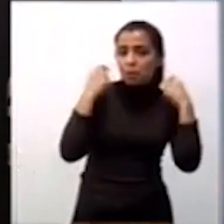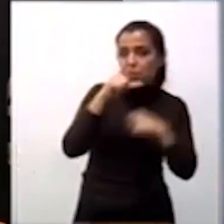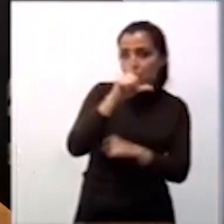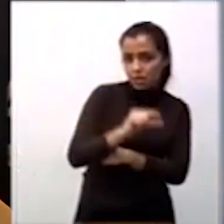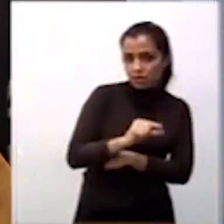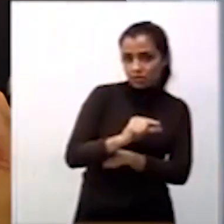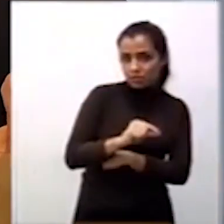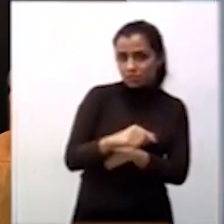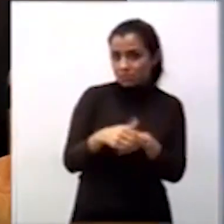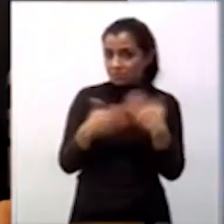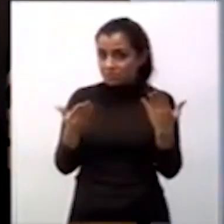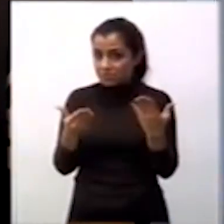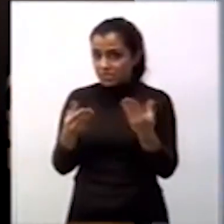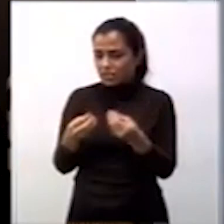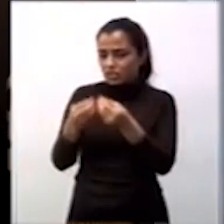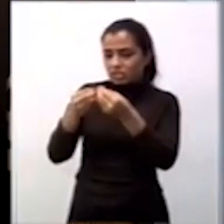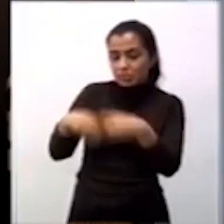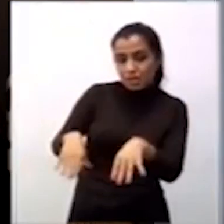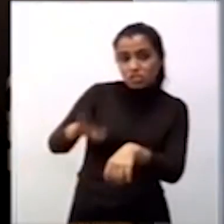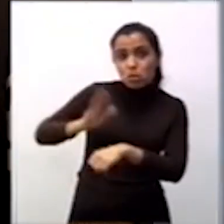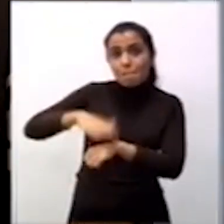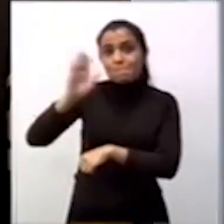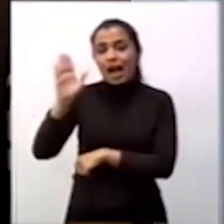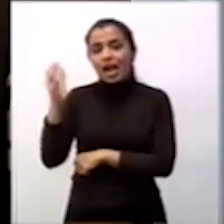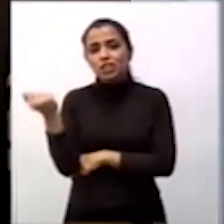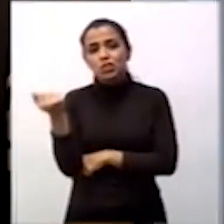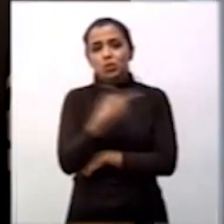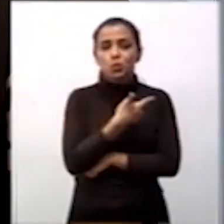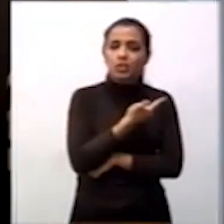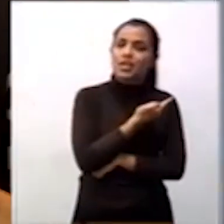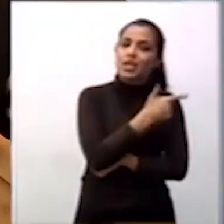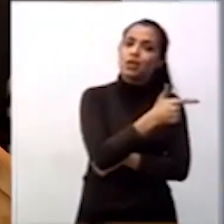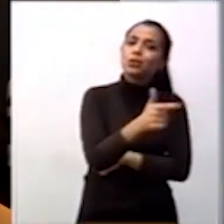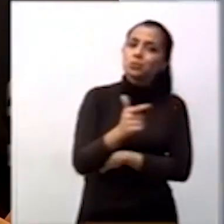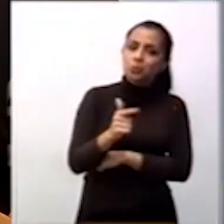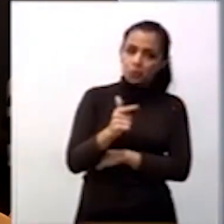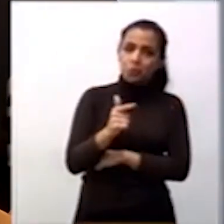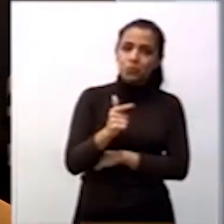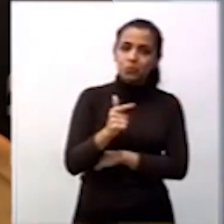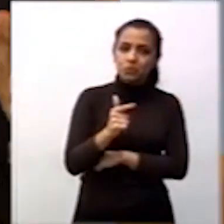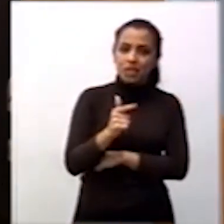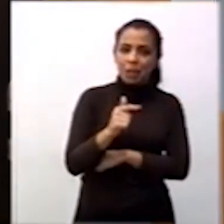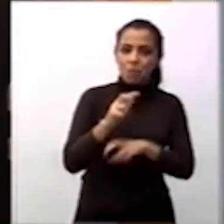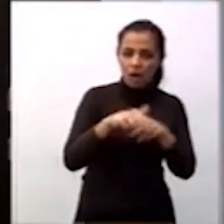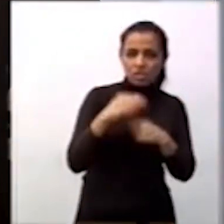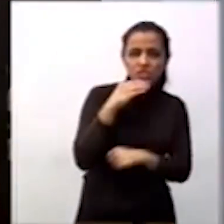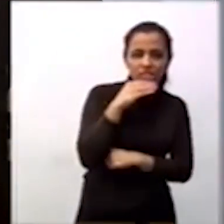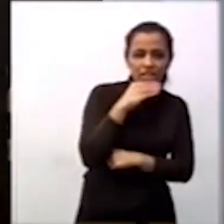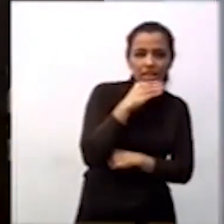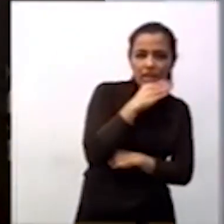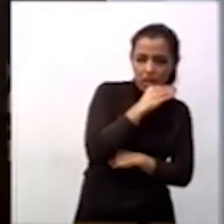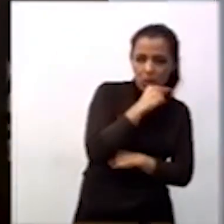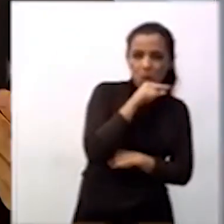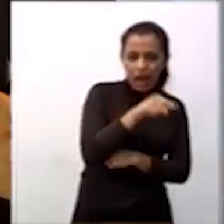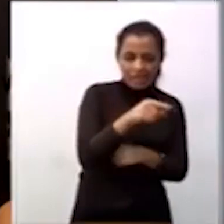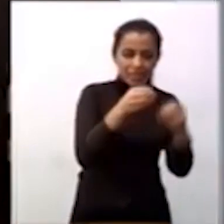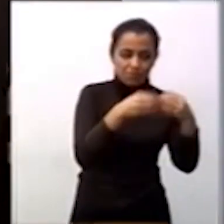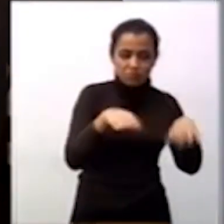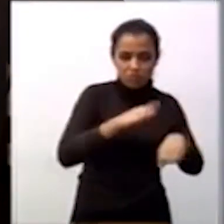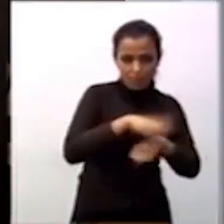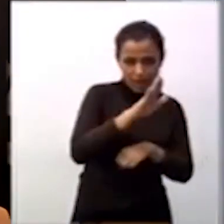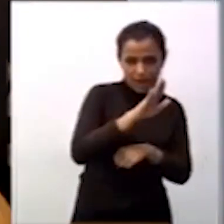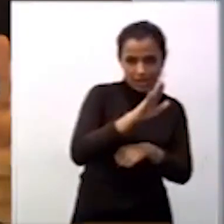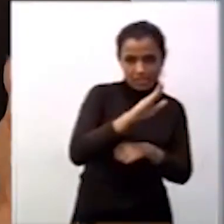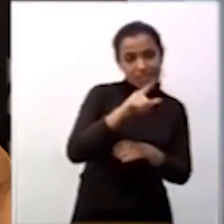significa? Aqueles que desperdiçam mais energia elétrica na forma de calor, então são menos eficientes, e o